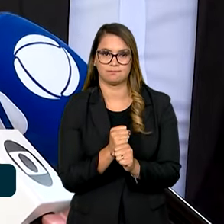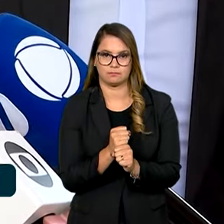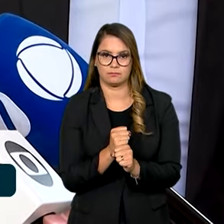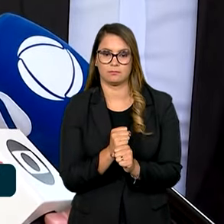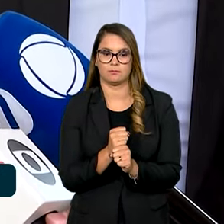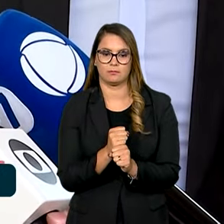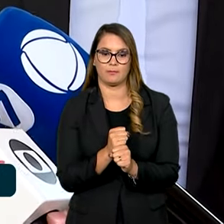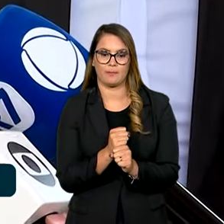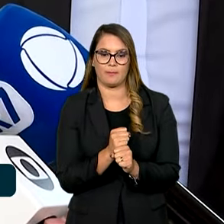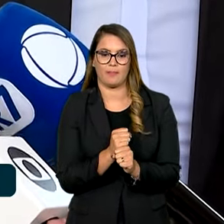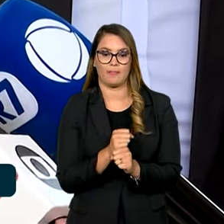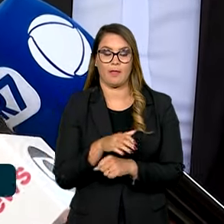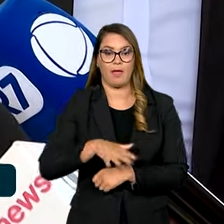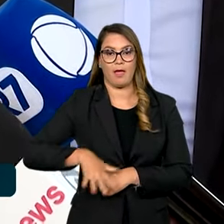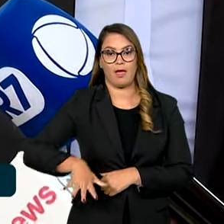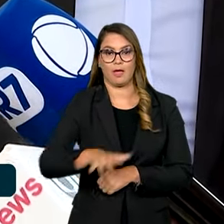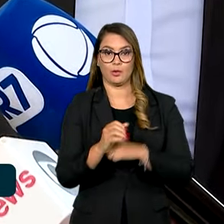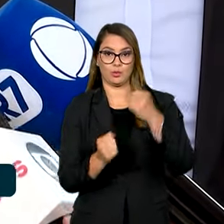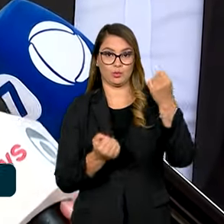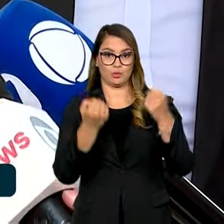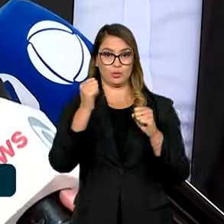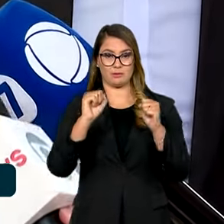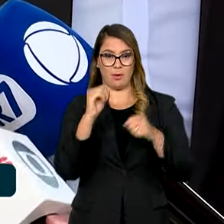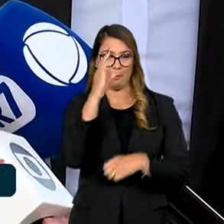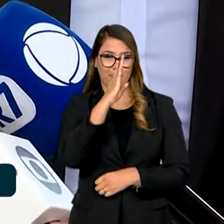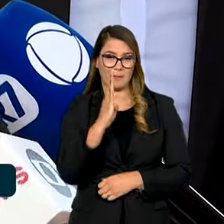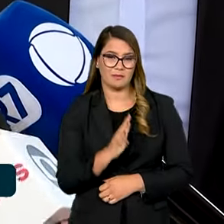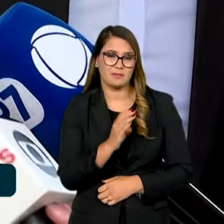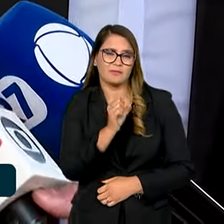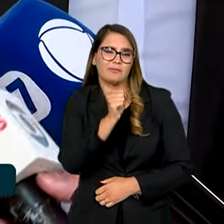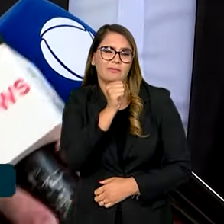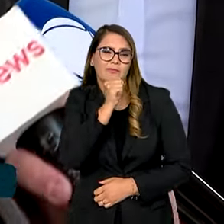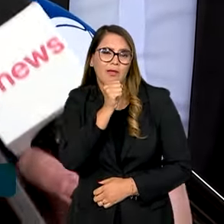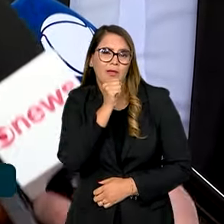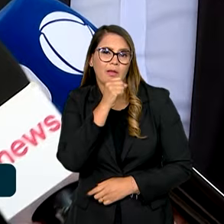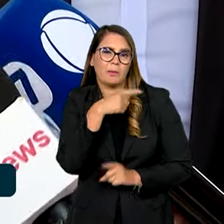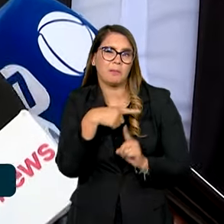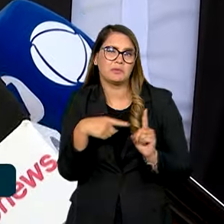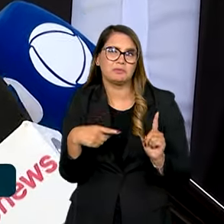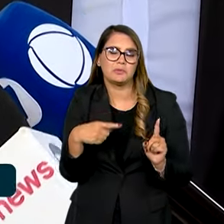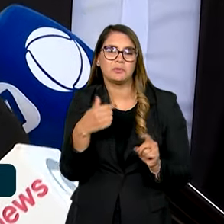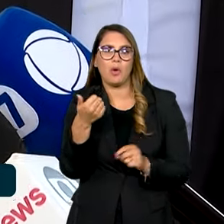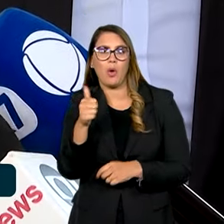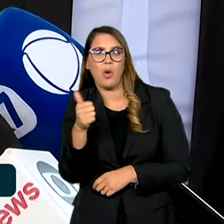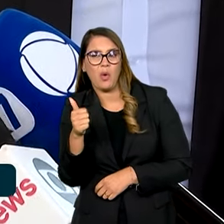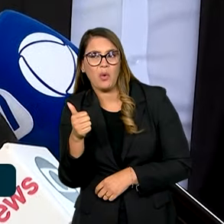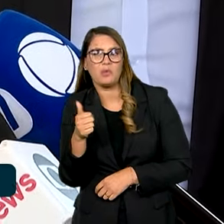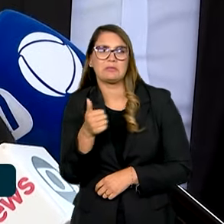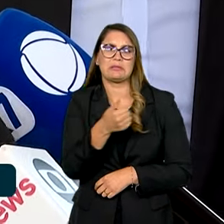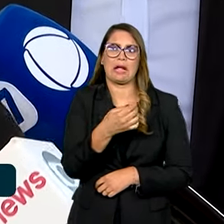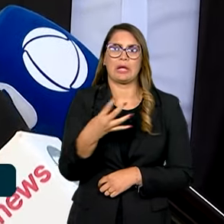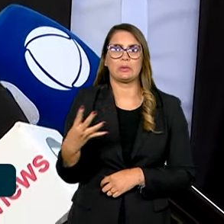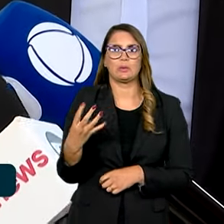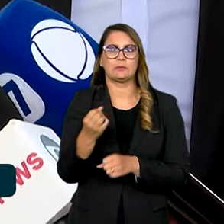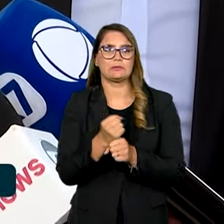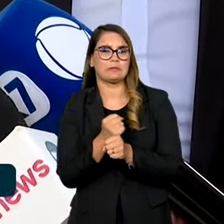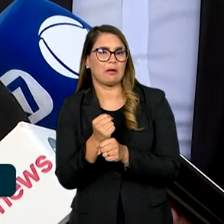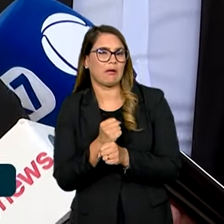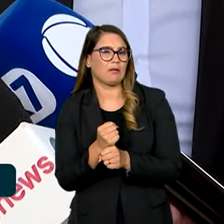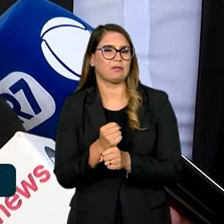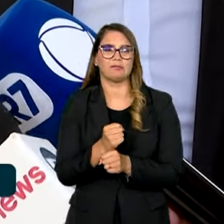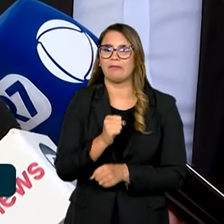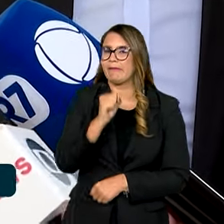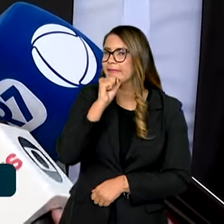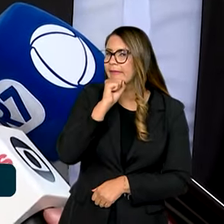O parque industrial brasileiro está envelhecido. Tem uma média de 11 a 14 anos as máquinas. Então, a